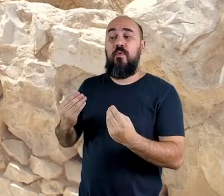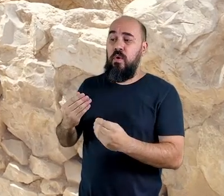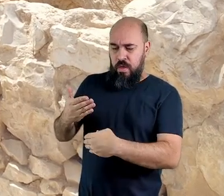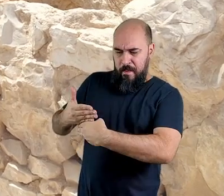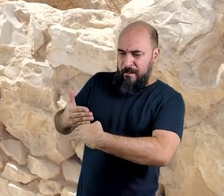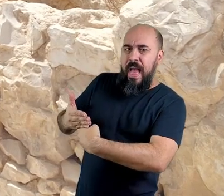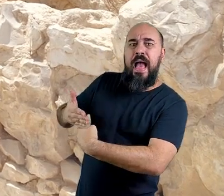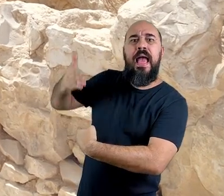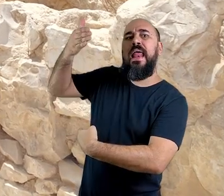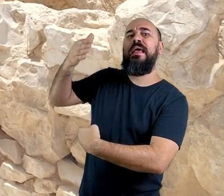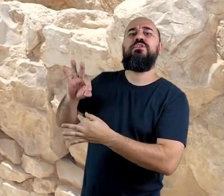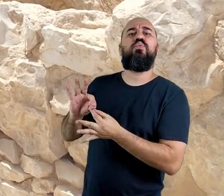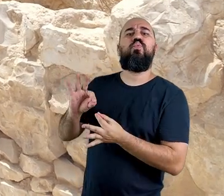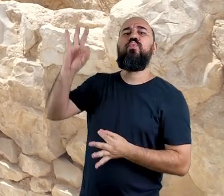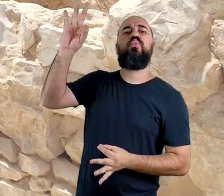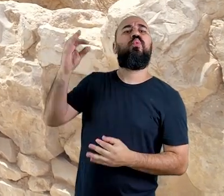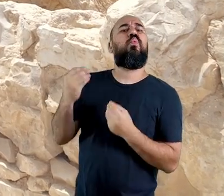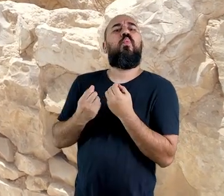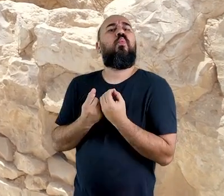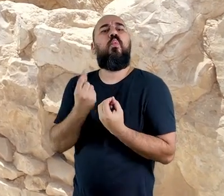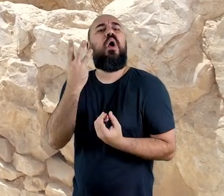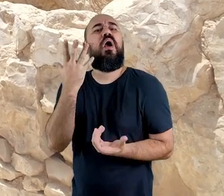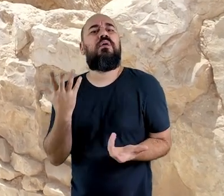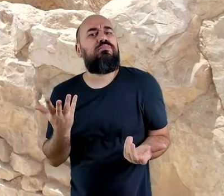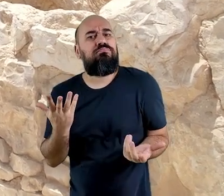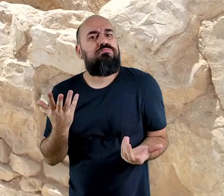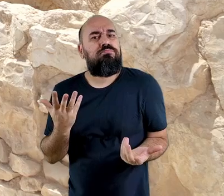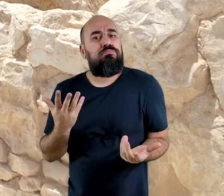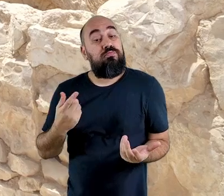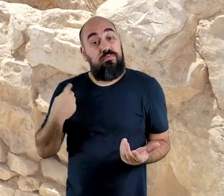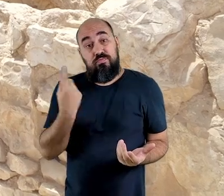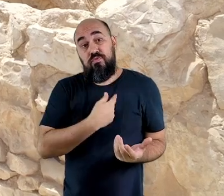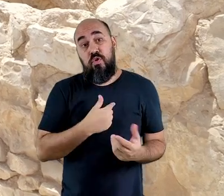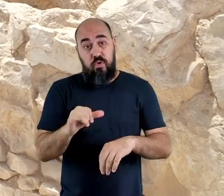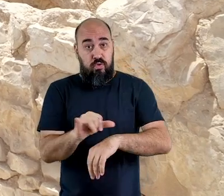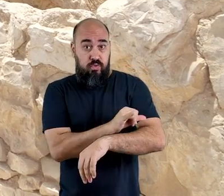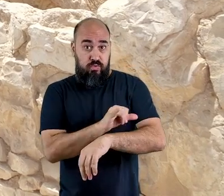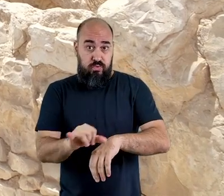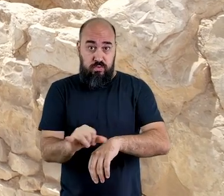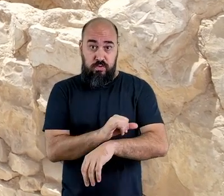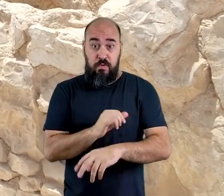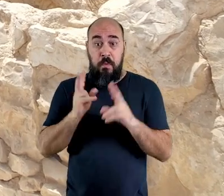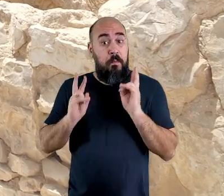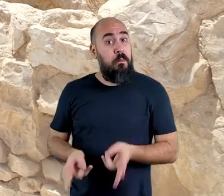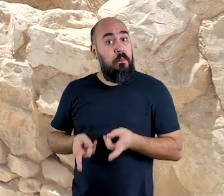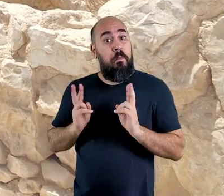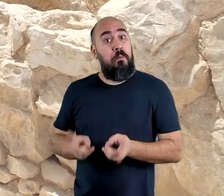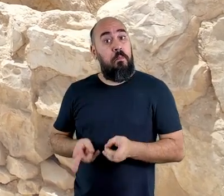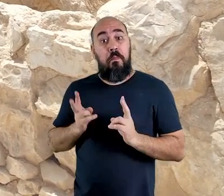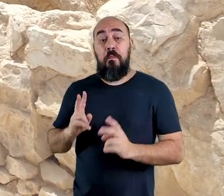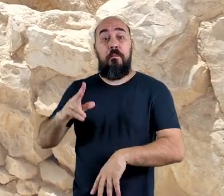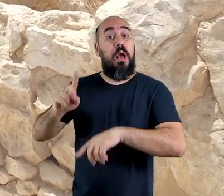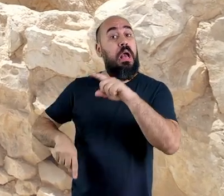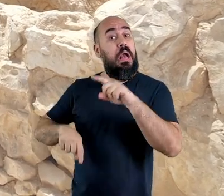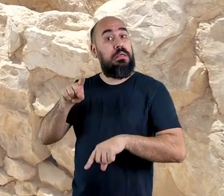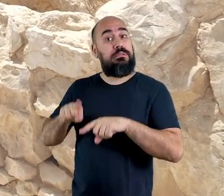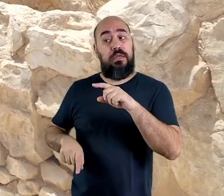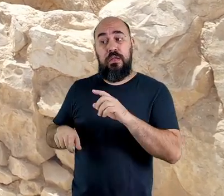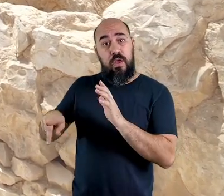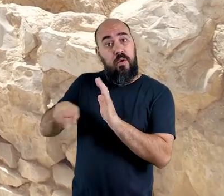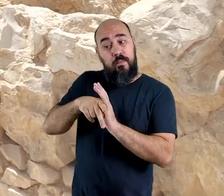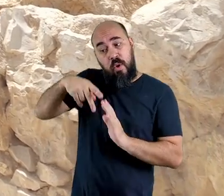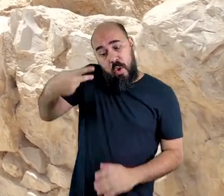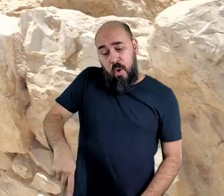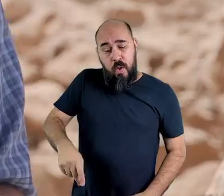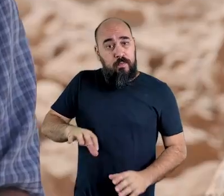quão alto era? E estamos usando, a propósito, o mesmo material que eles acabaram de encontrar aqui a fim de